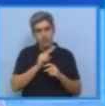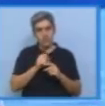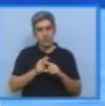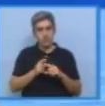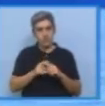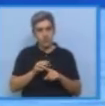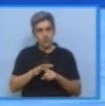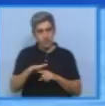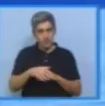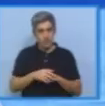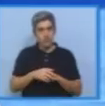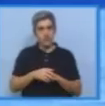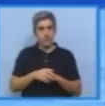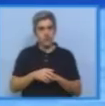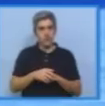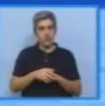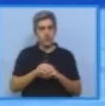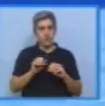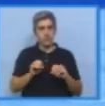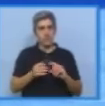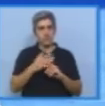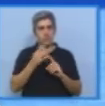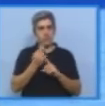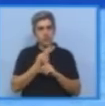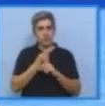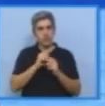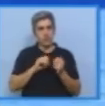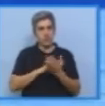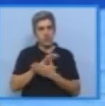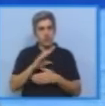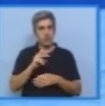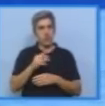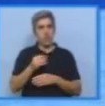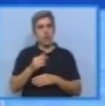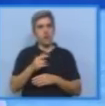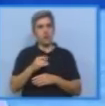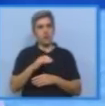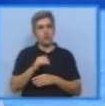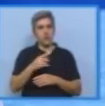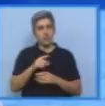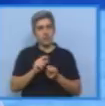E no pensamento grego, o princípio das coisas é caótico. E nós temos aqui uma